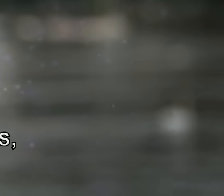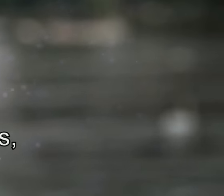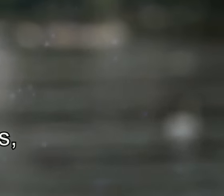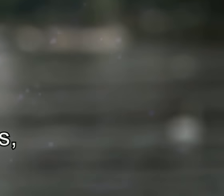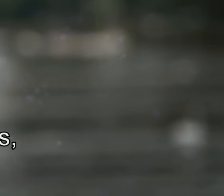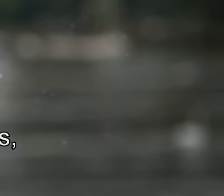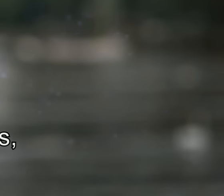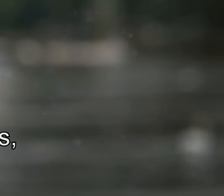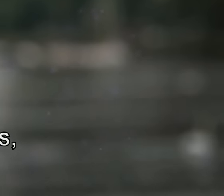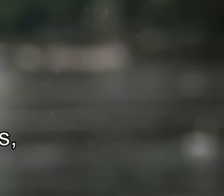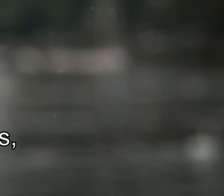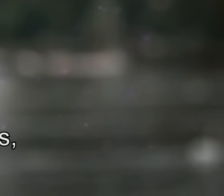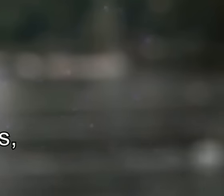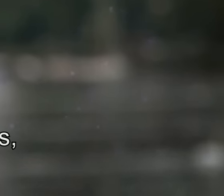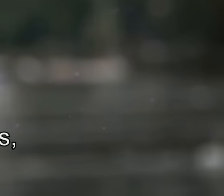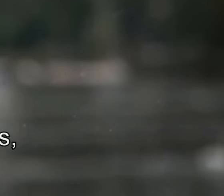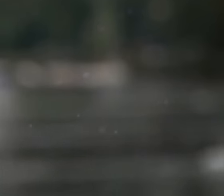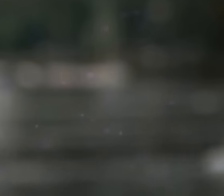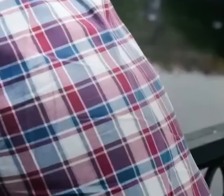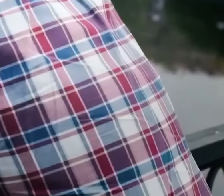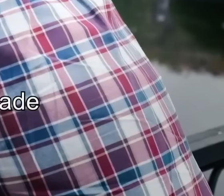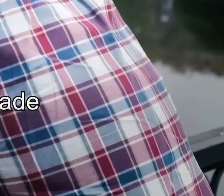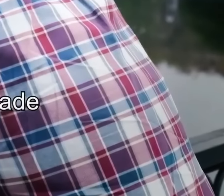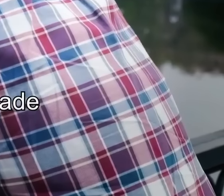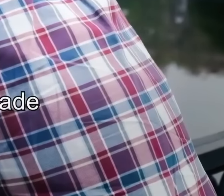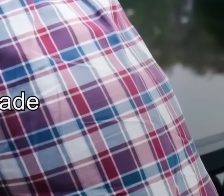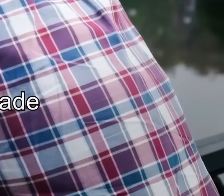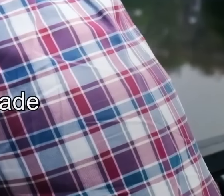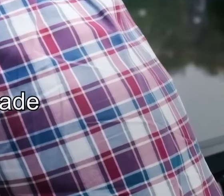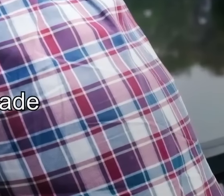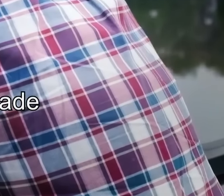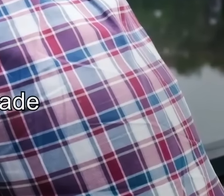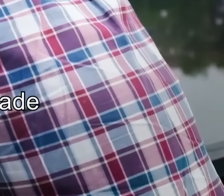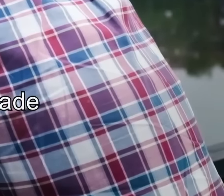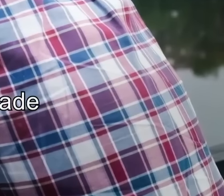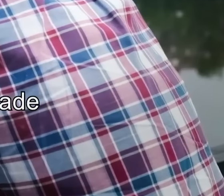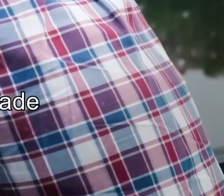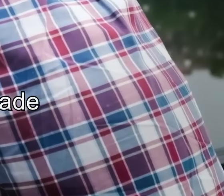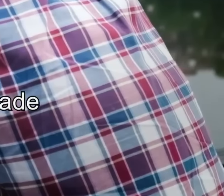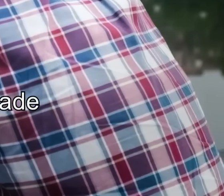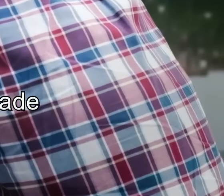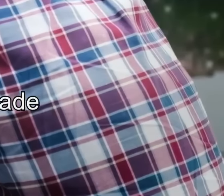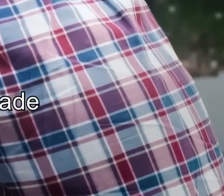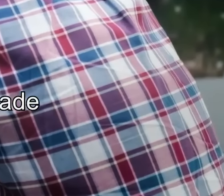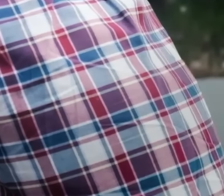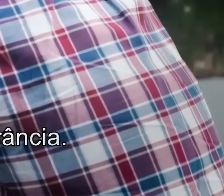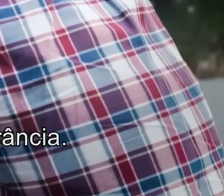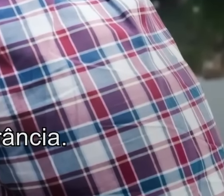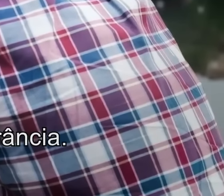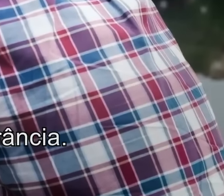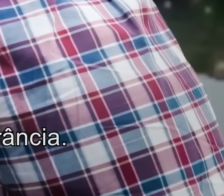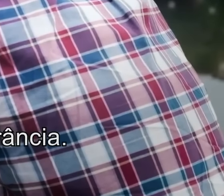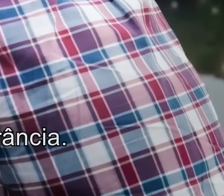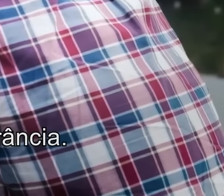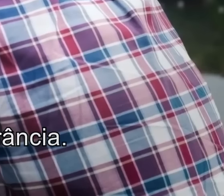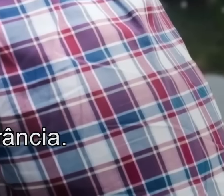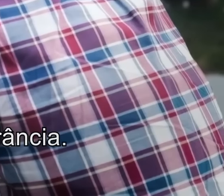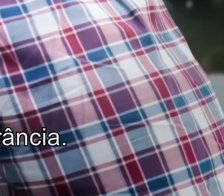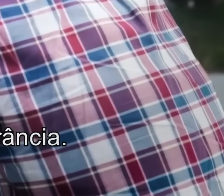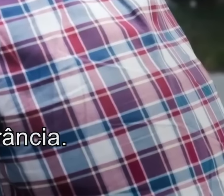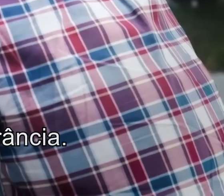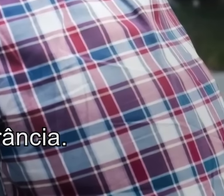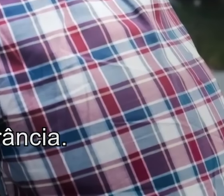Lançai Vosso olhar sobre nós Afim de que tenhamos a claridade da Vossa ternura E não as sombras